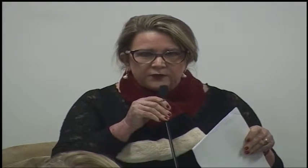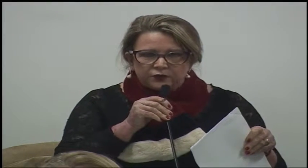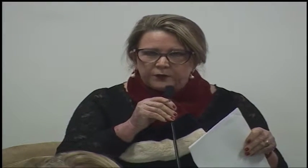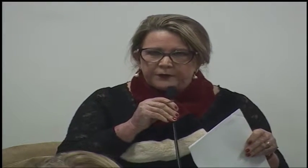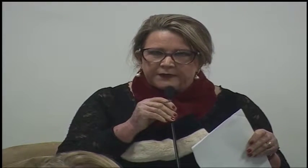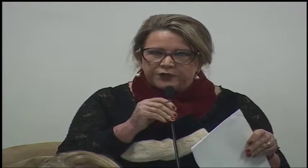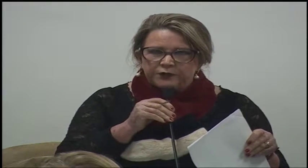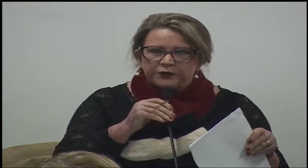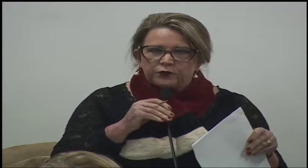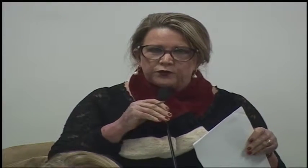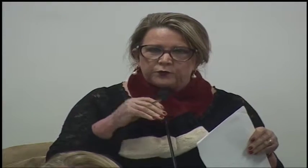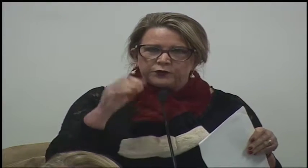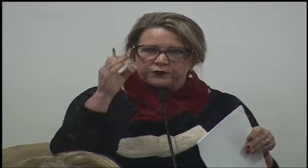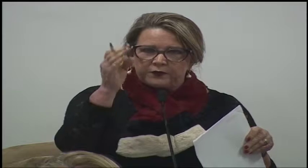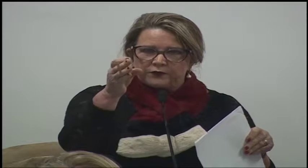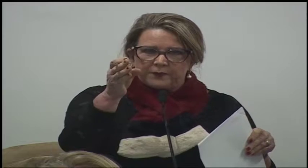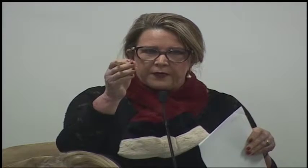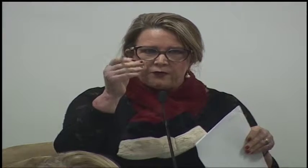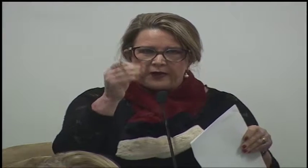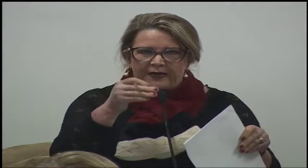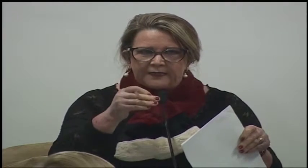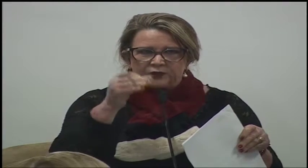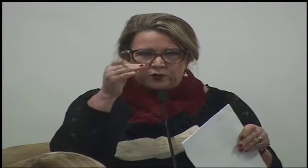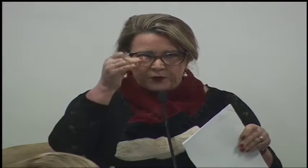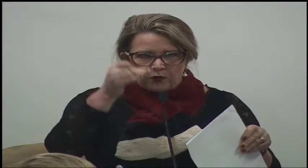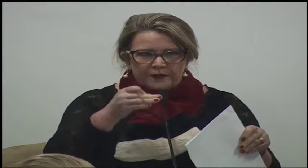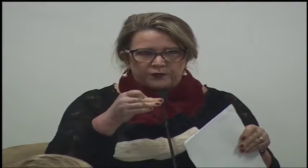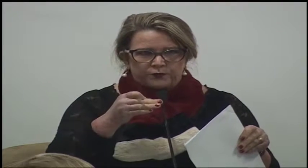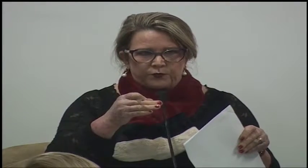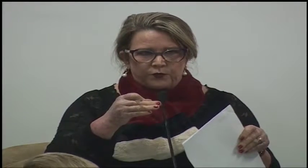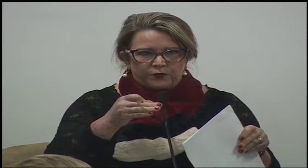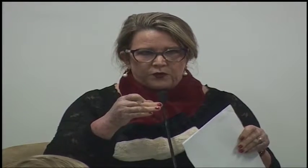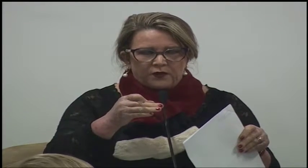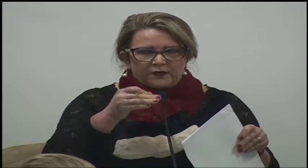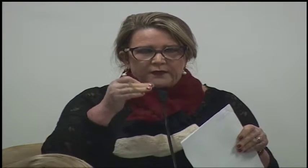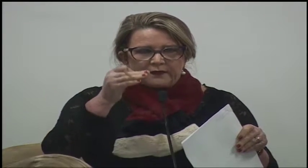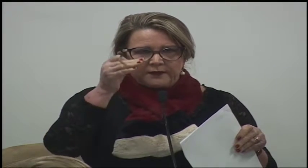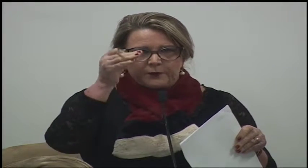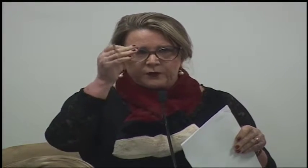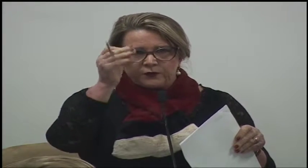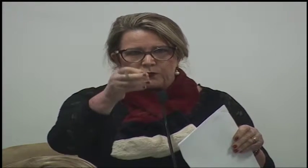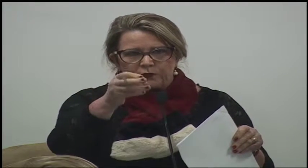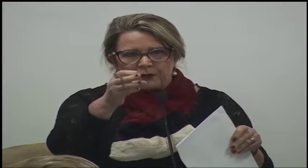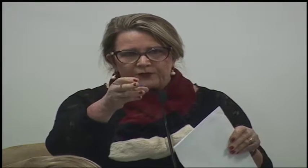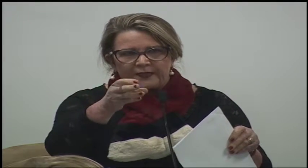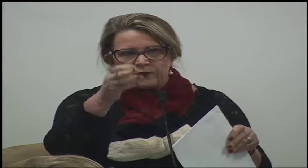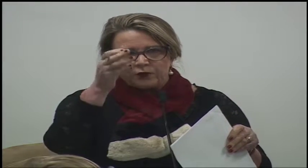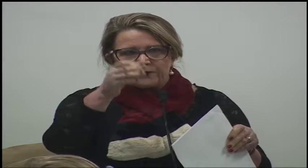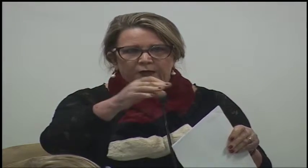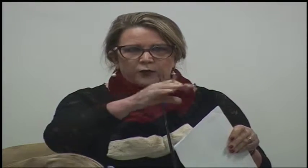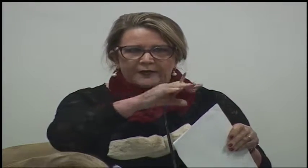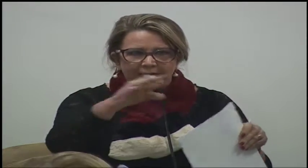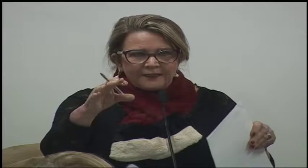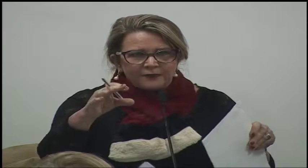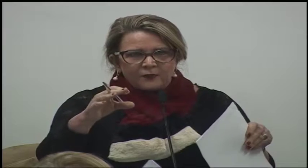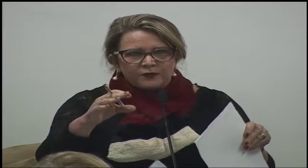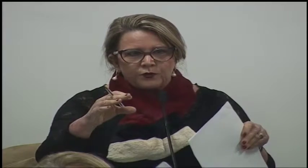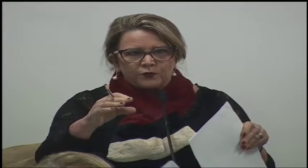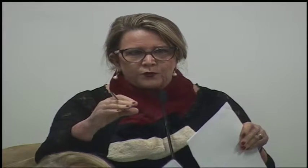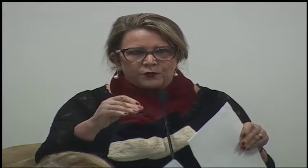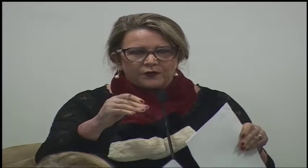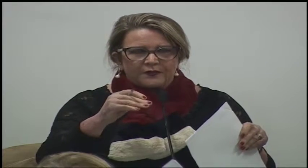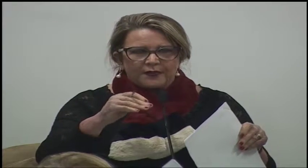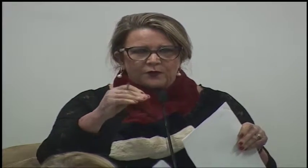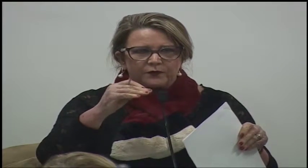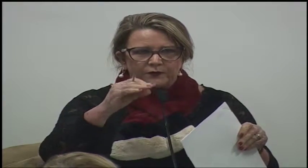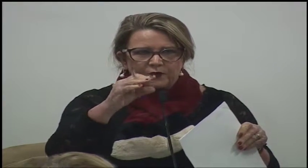Só que o senhor exigiu que todo mundo, inclusive o Lemão, falasse sobre o assunto. E depois o nobre vereador falou nada a ver com o